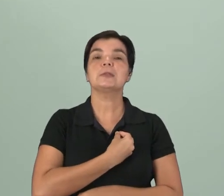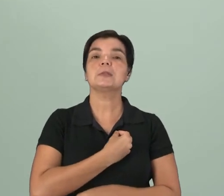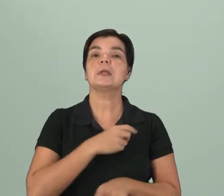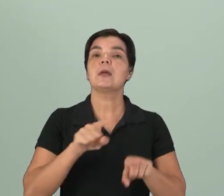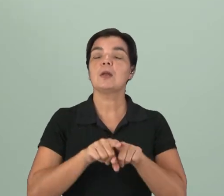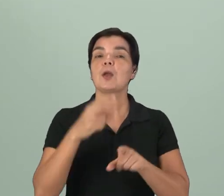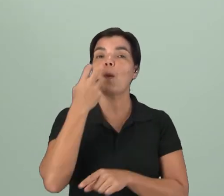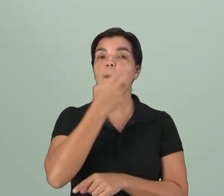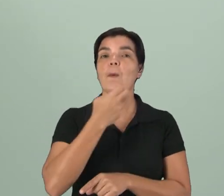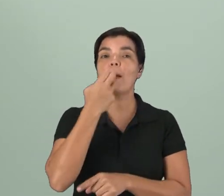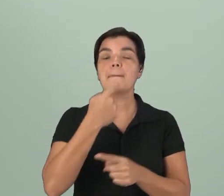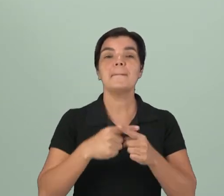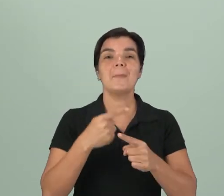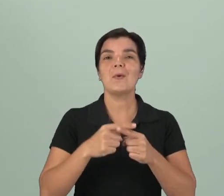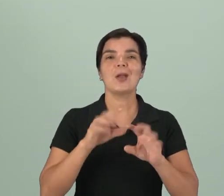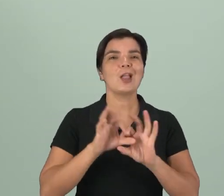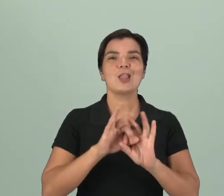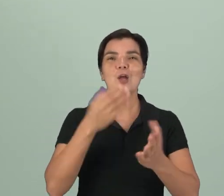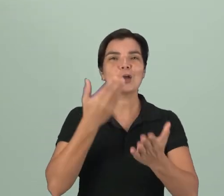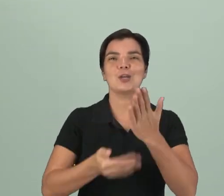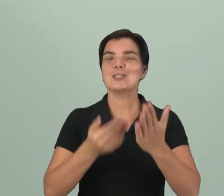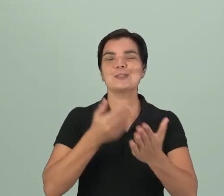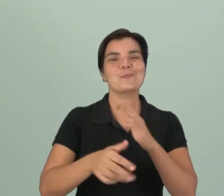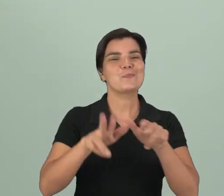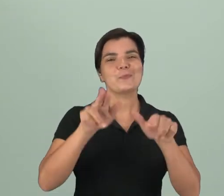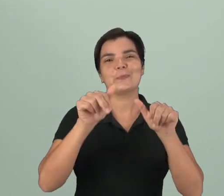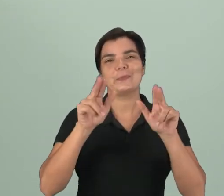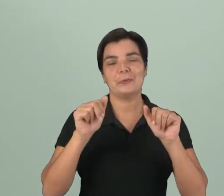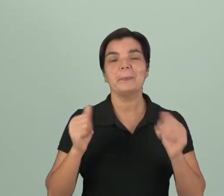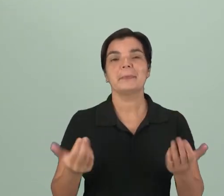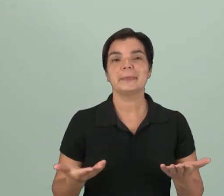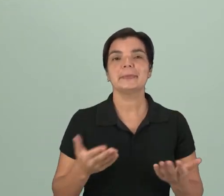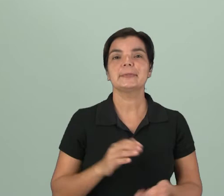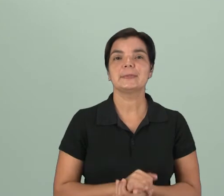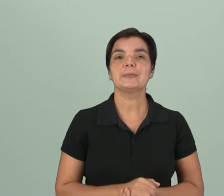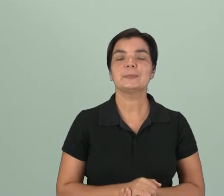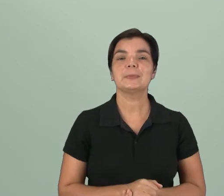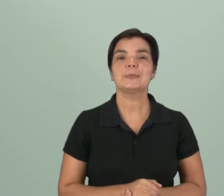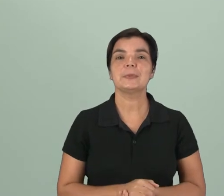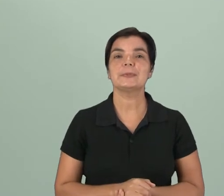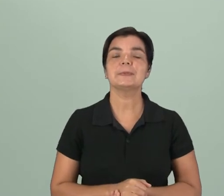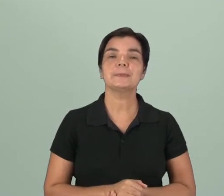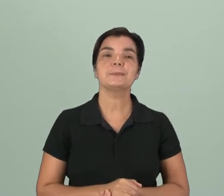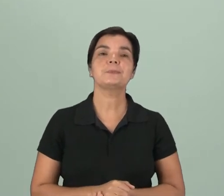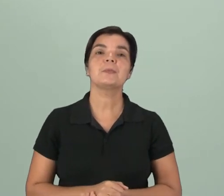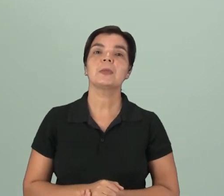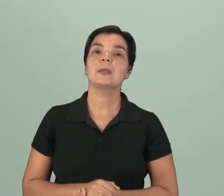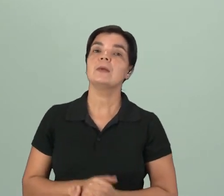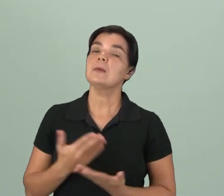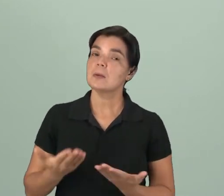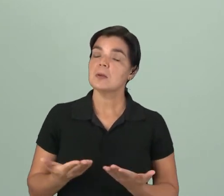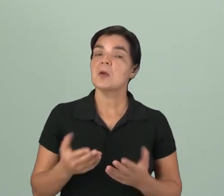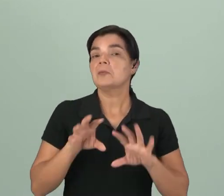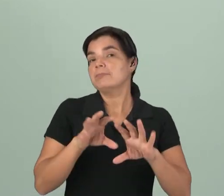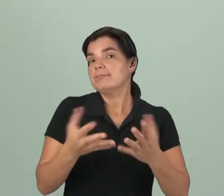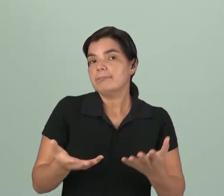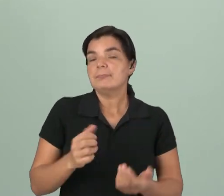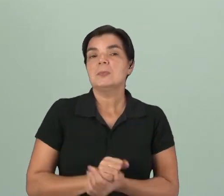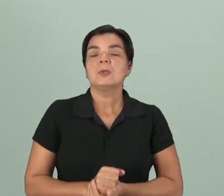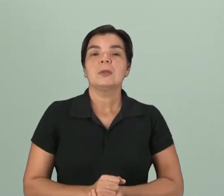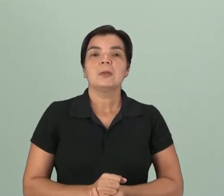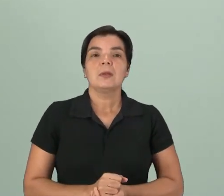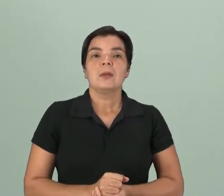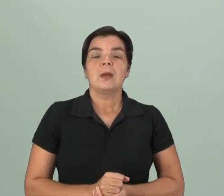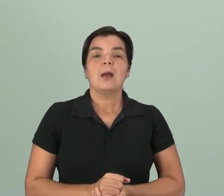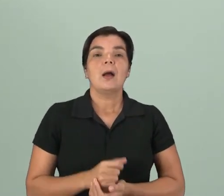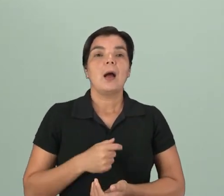oral, porque não vai deixando com que essas tradições sejam feitas, sejam passadas, né? E foi assim